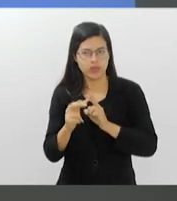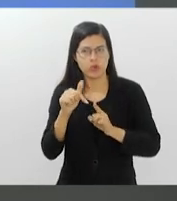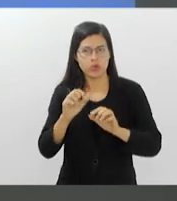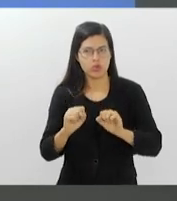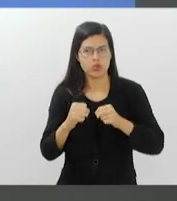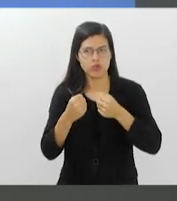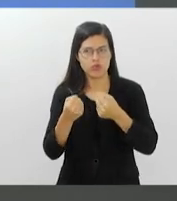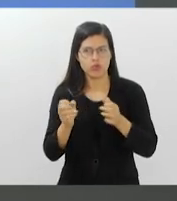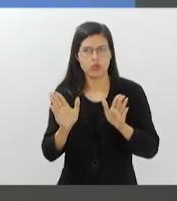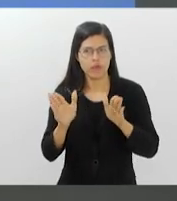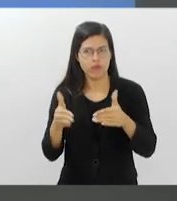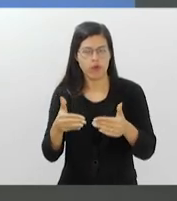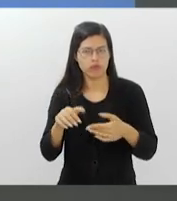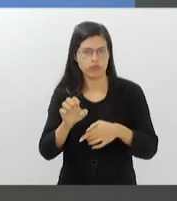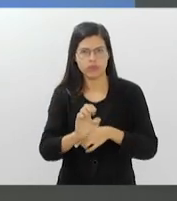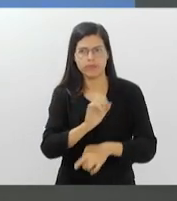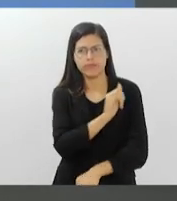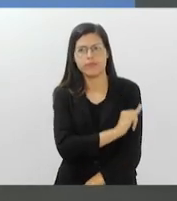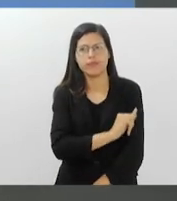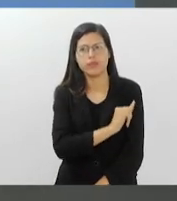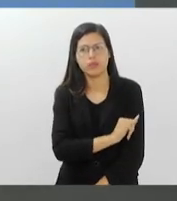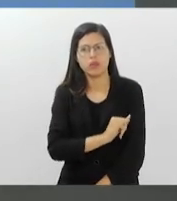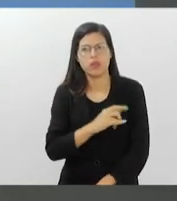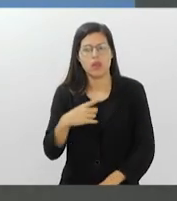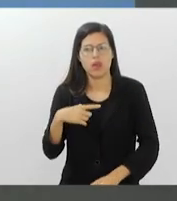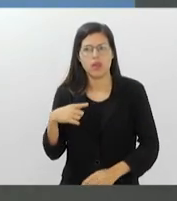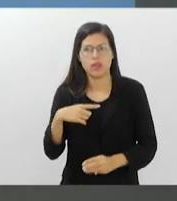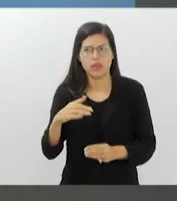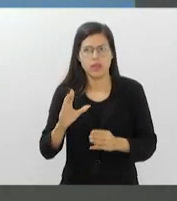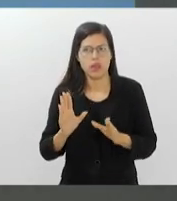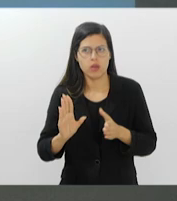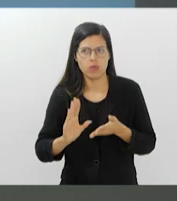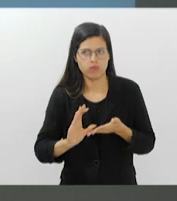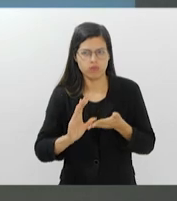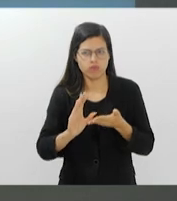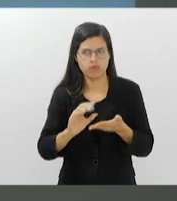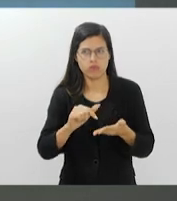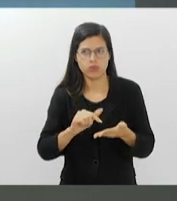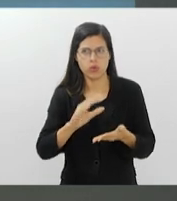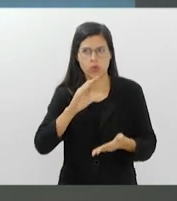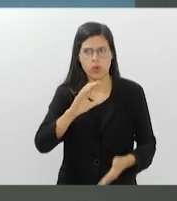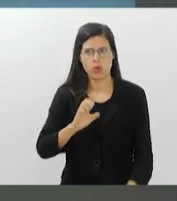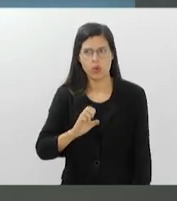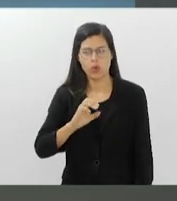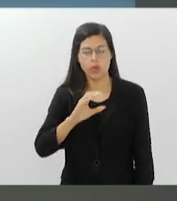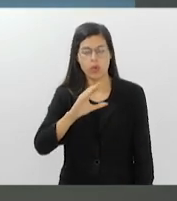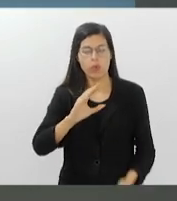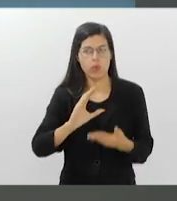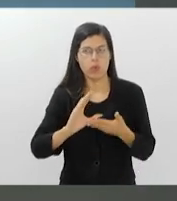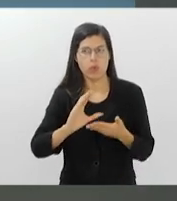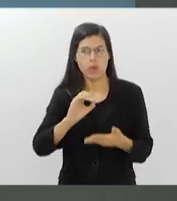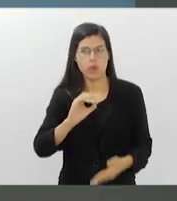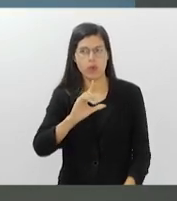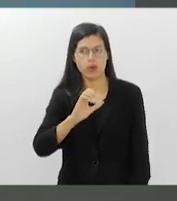do Estado do Rio de Janeiro tem feito então a gente tem um colegiado né Eh que que está aqui Muito bem representado pela mamu pela Mac